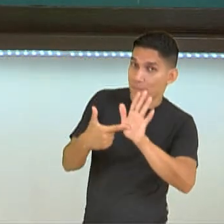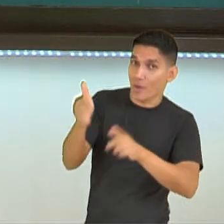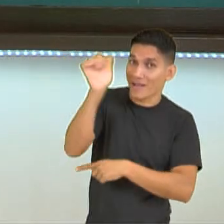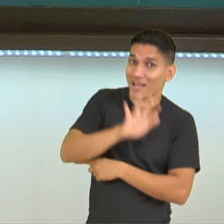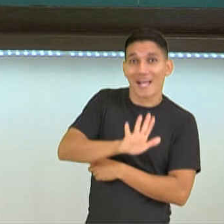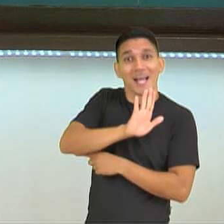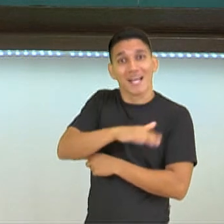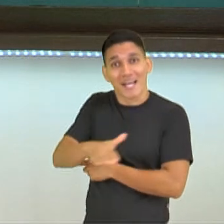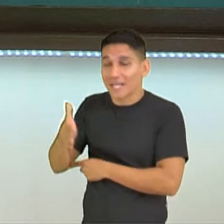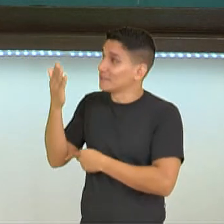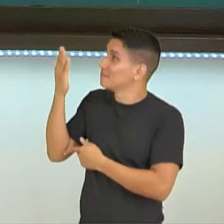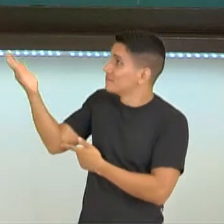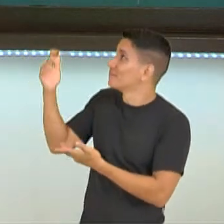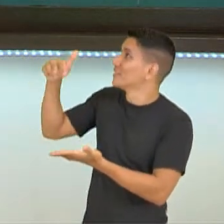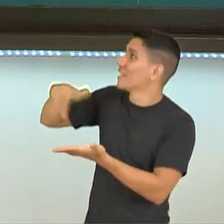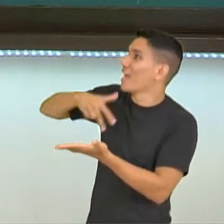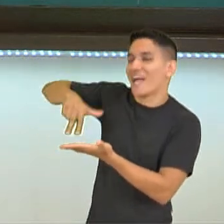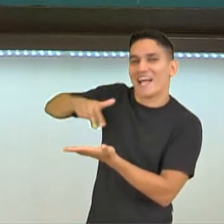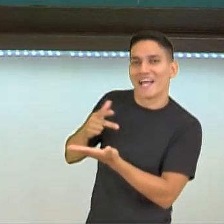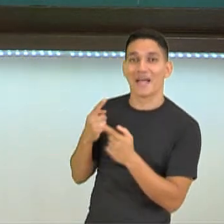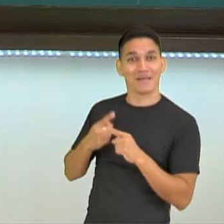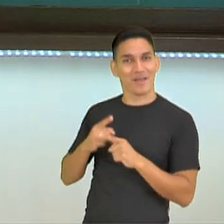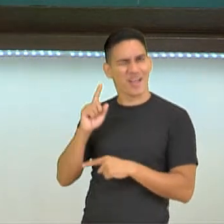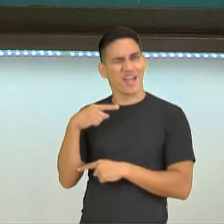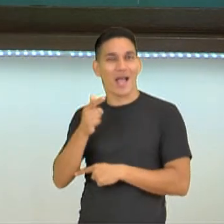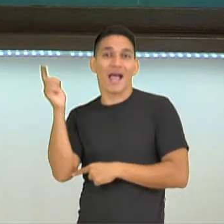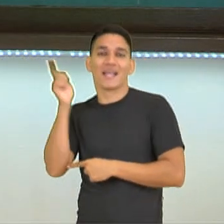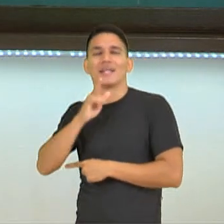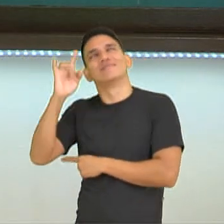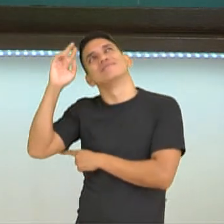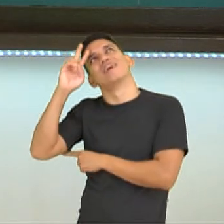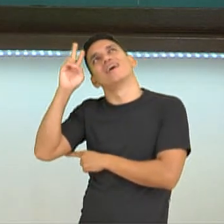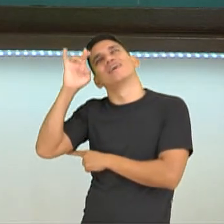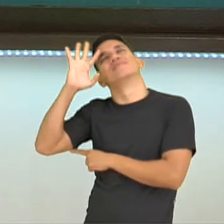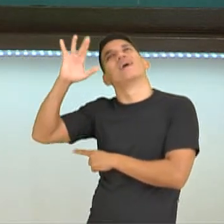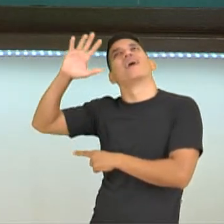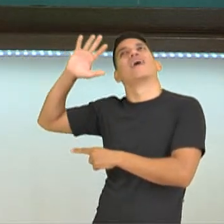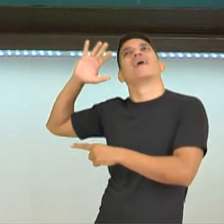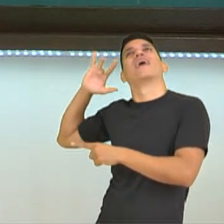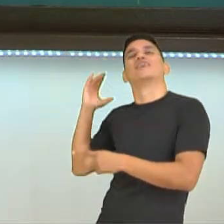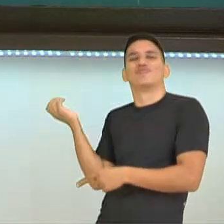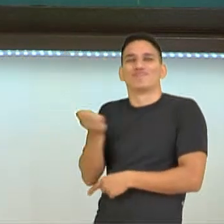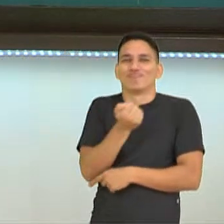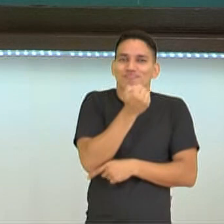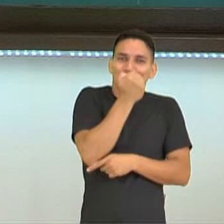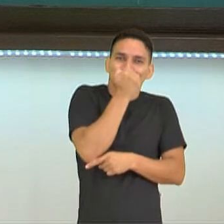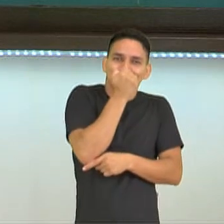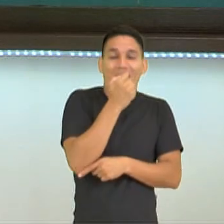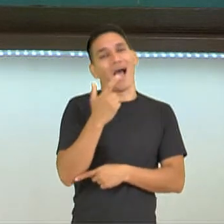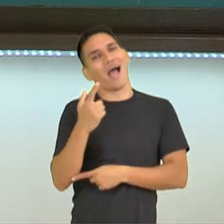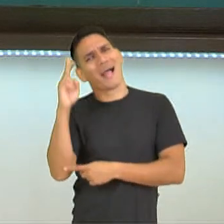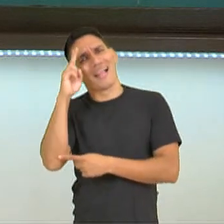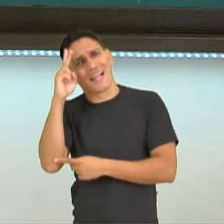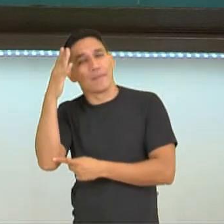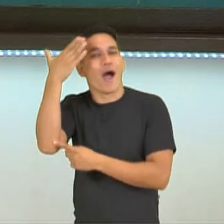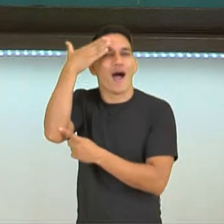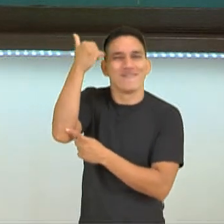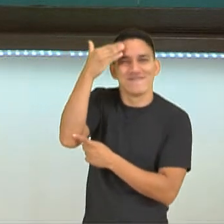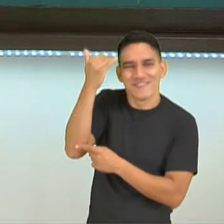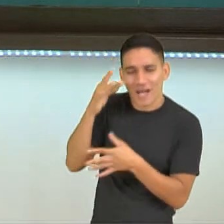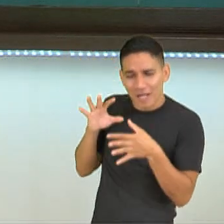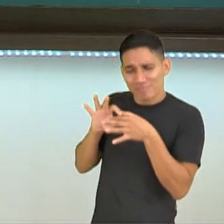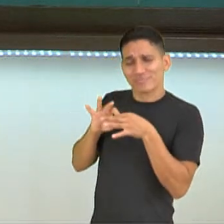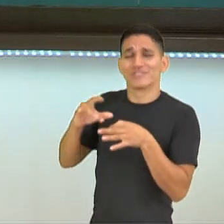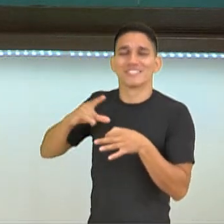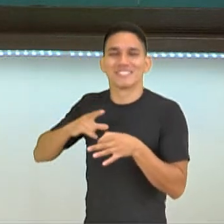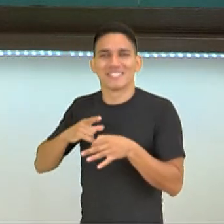de crianças dançando, para ver se a gente traz essa memória afetiva. Se vocês lembram de alguma vez, lá quando vocês eram bem